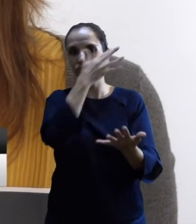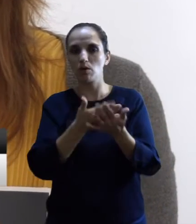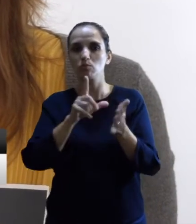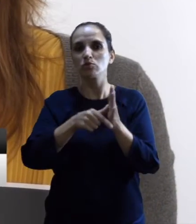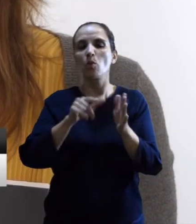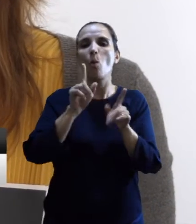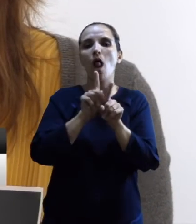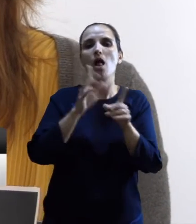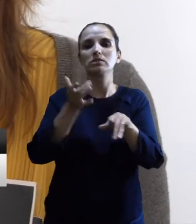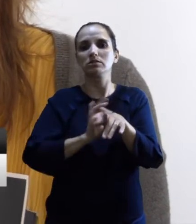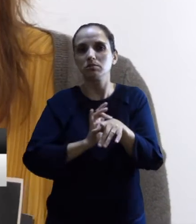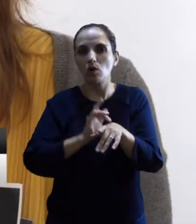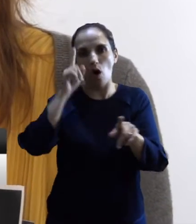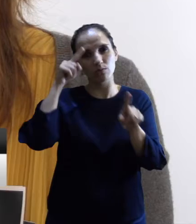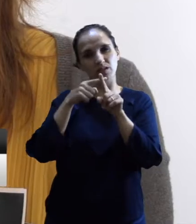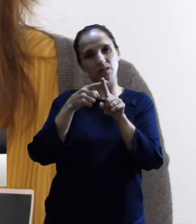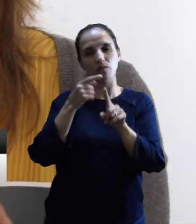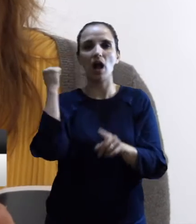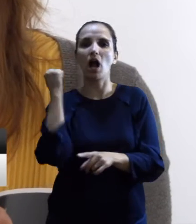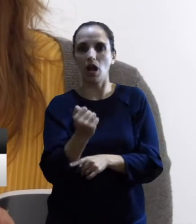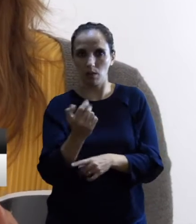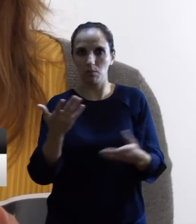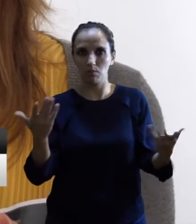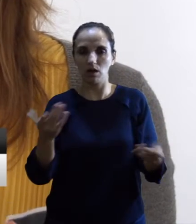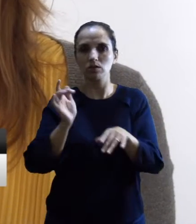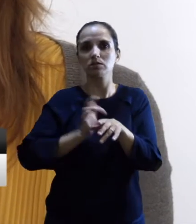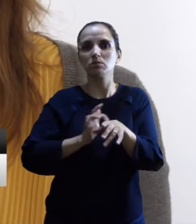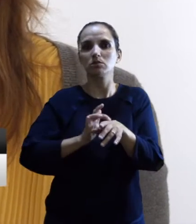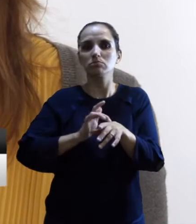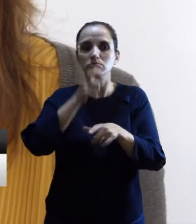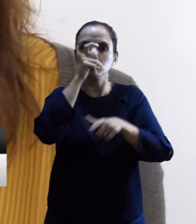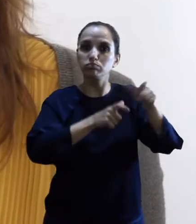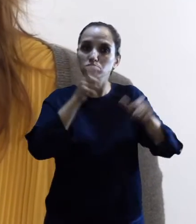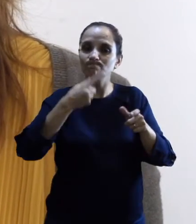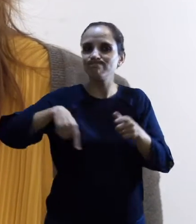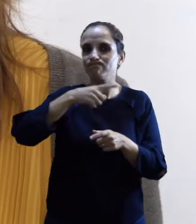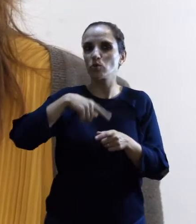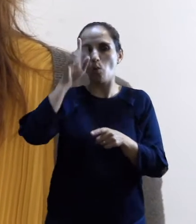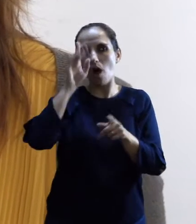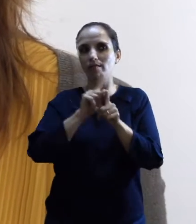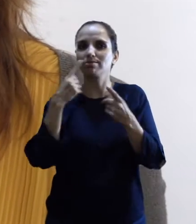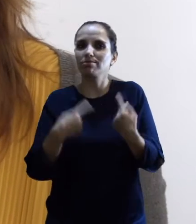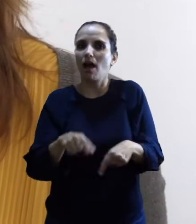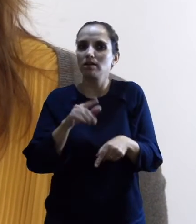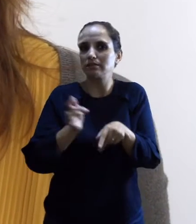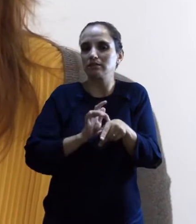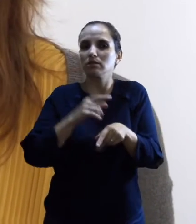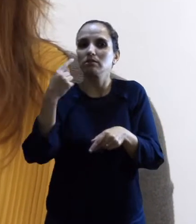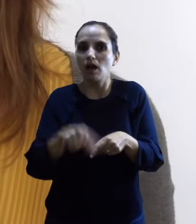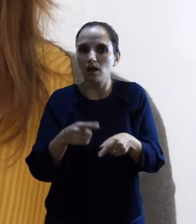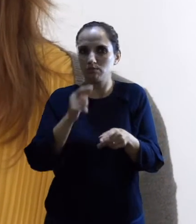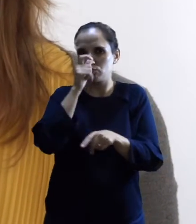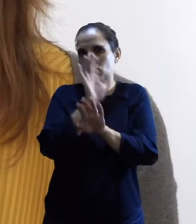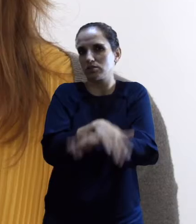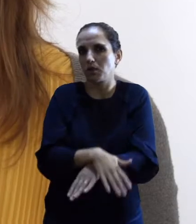com projetos de sensibilização para o crime. Ou seja, sensibilização de públicos que nós consideramos que são mais vulneráveis. Estamos